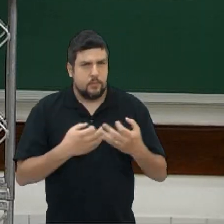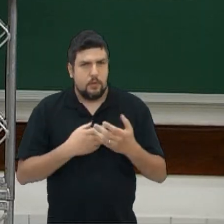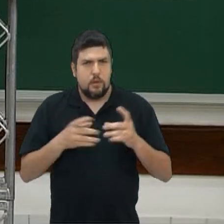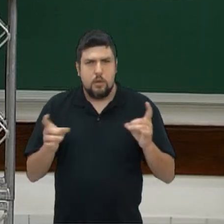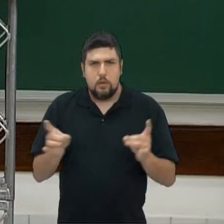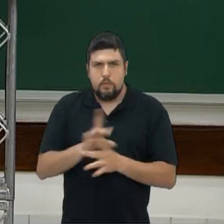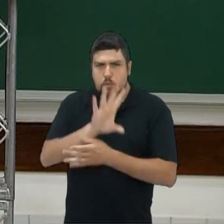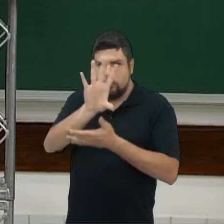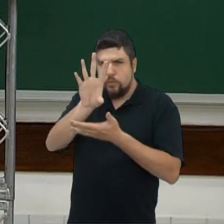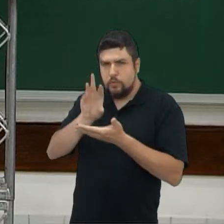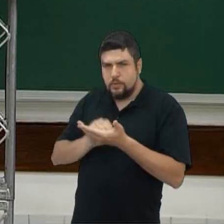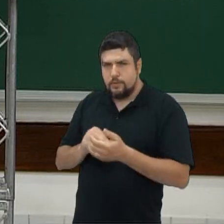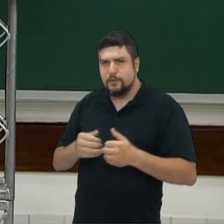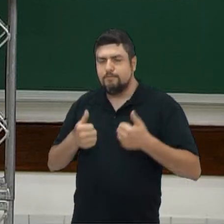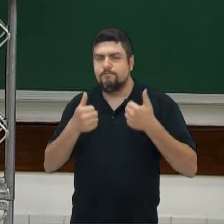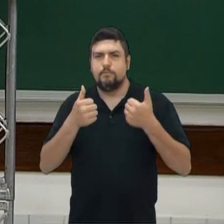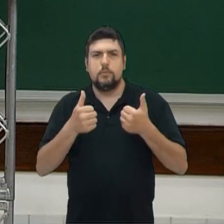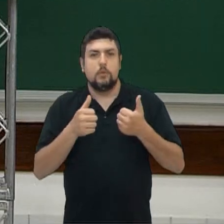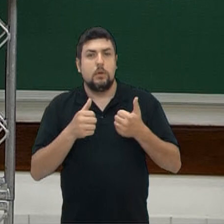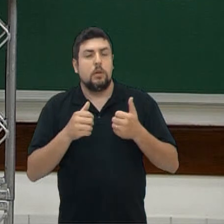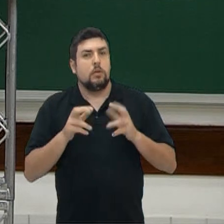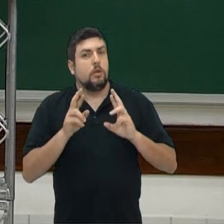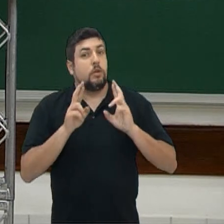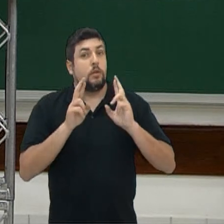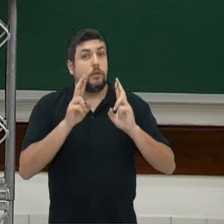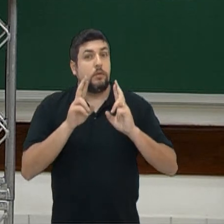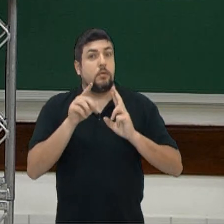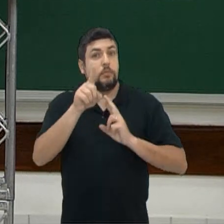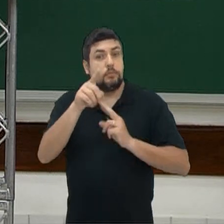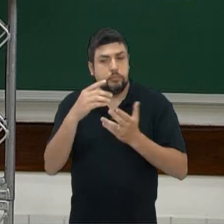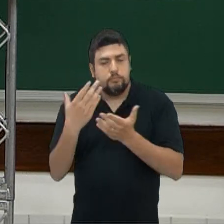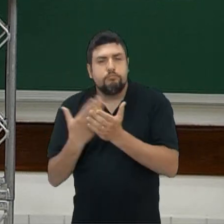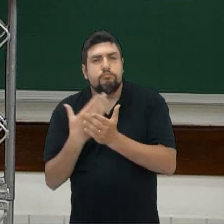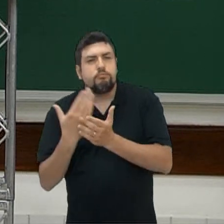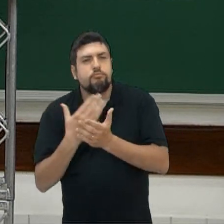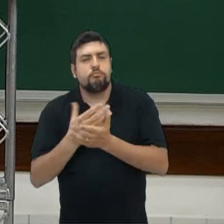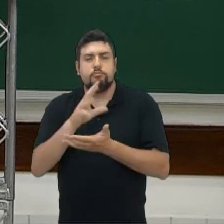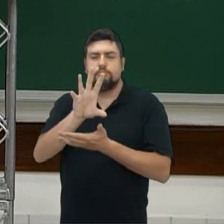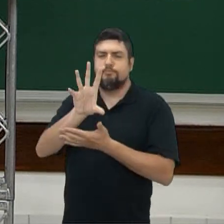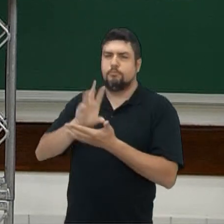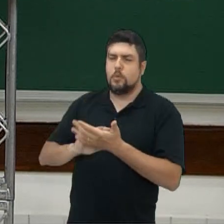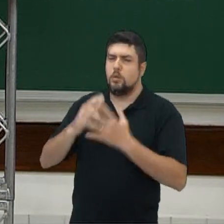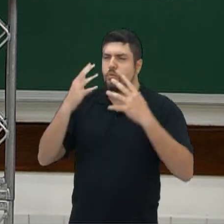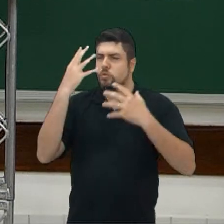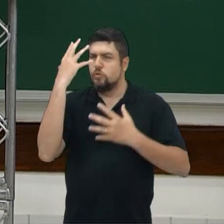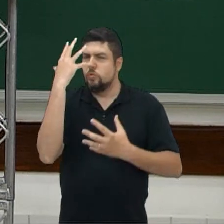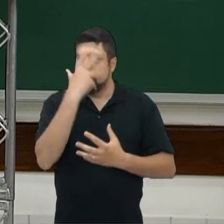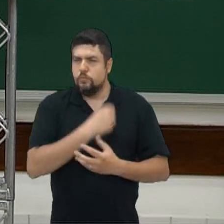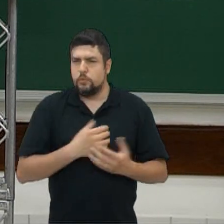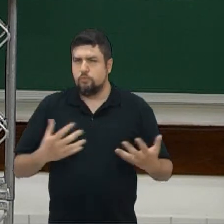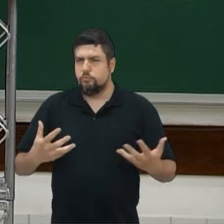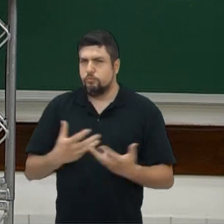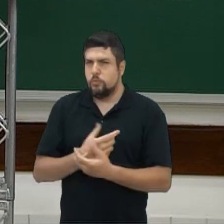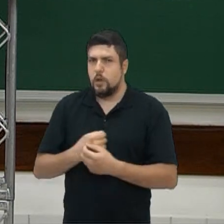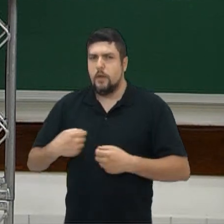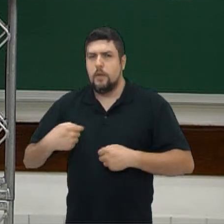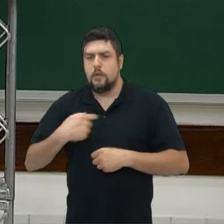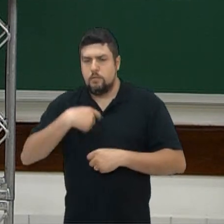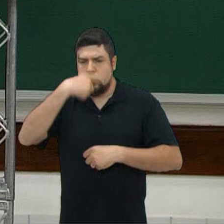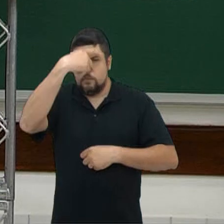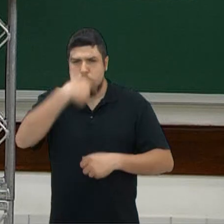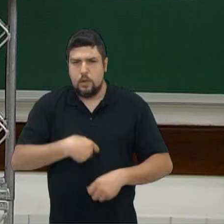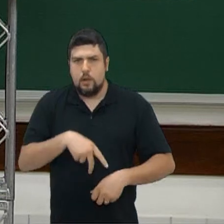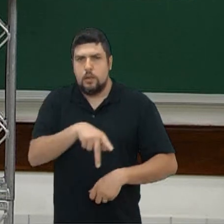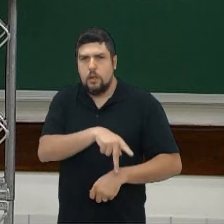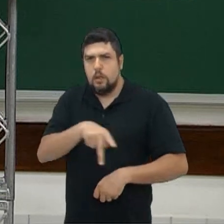tudo? Eu espero que você esteja com seu caderninho, anotando tudo bonitinho e deixando eu, professor aqui do Aula